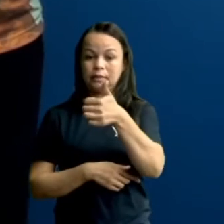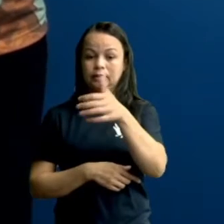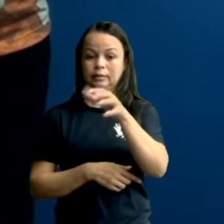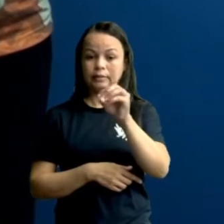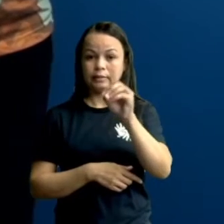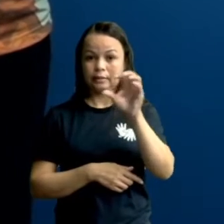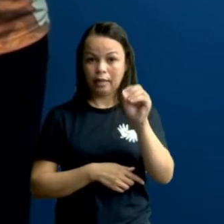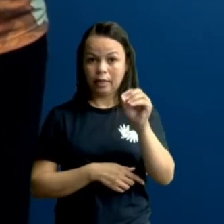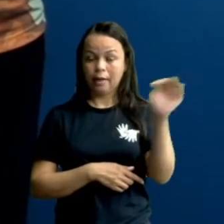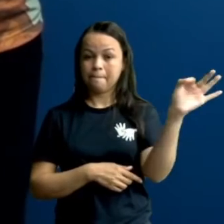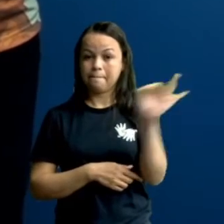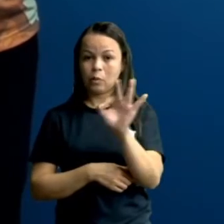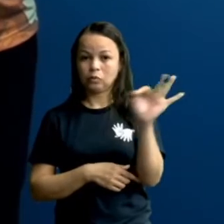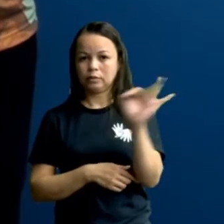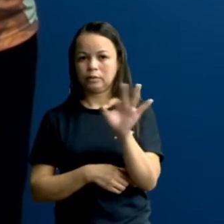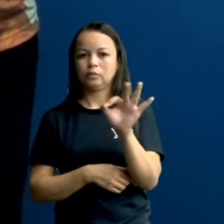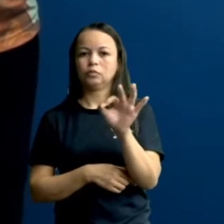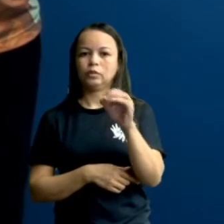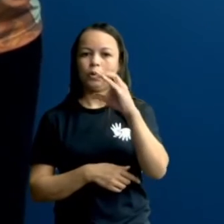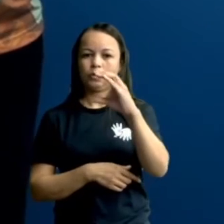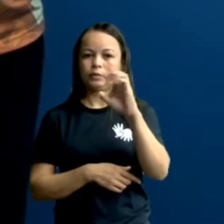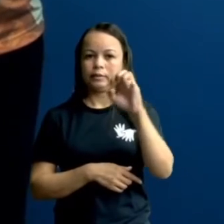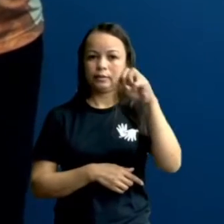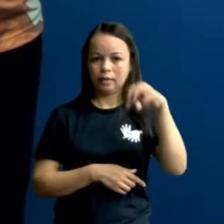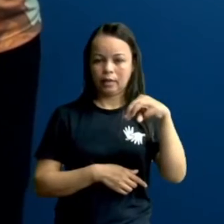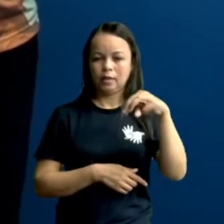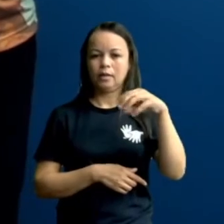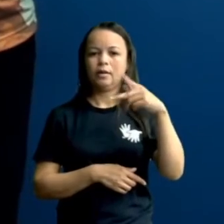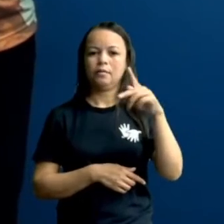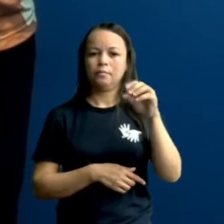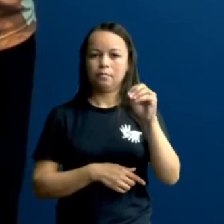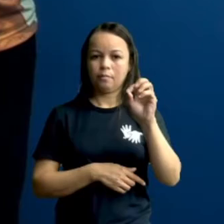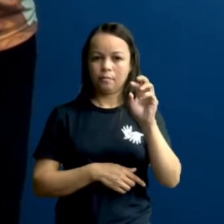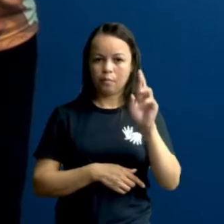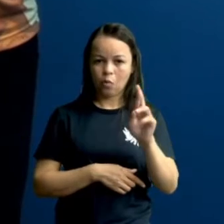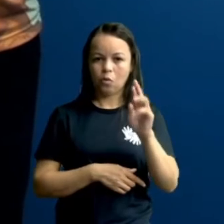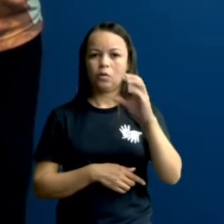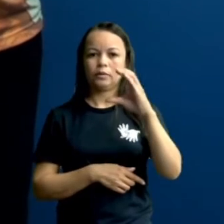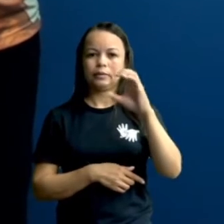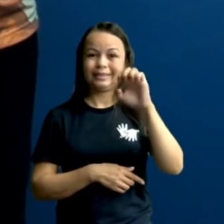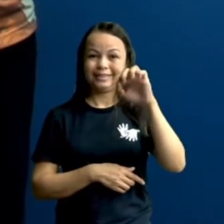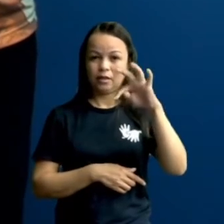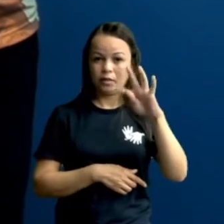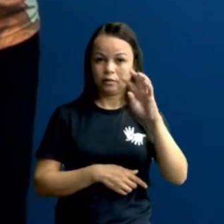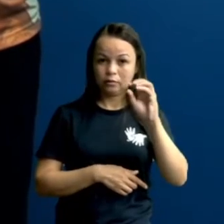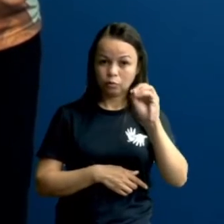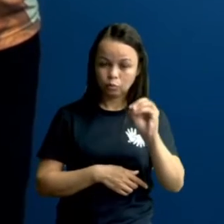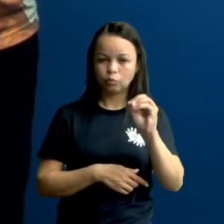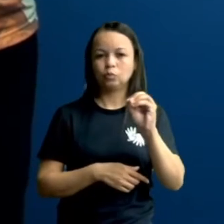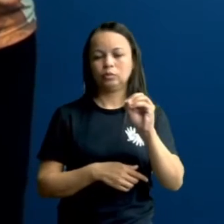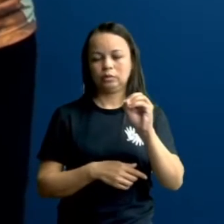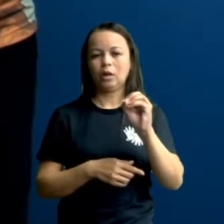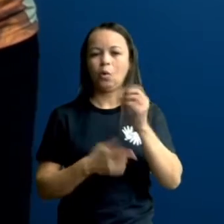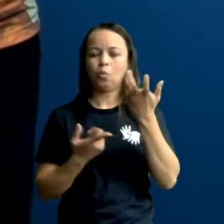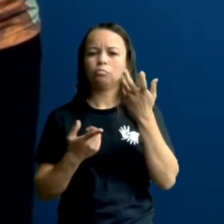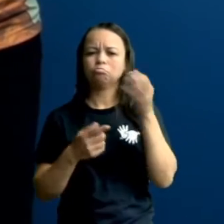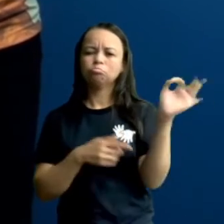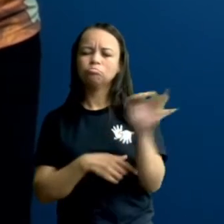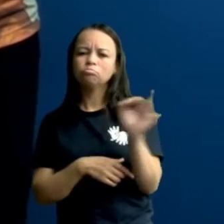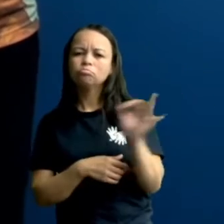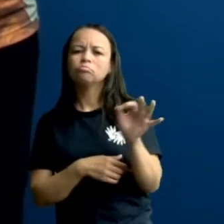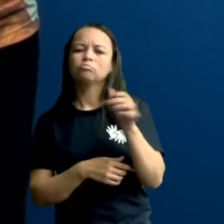100%. 100%. Eu estou dividindo 100 por 100, tá? O porcento dá essa ideia